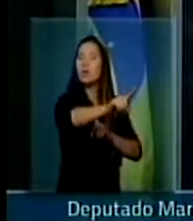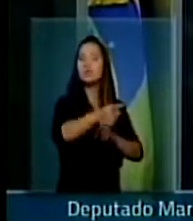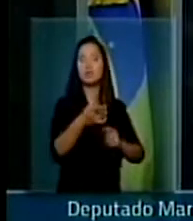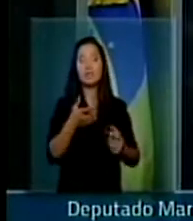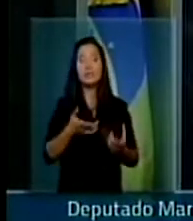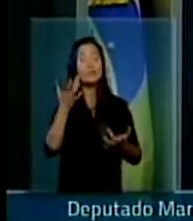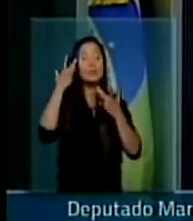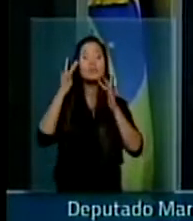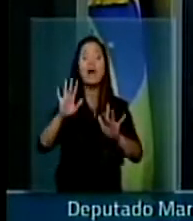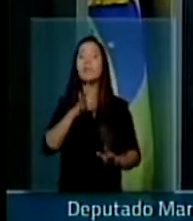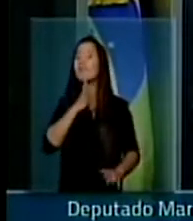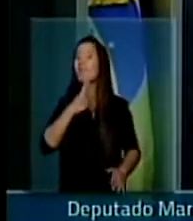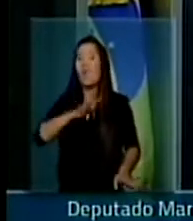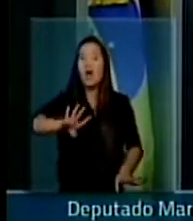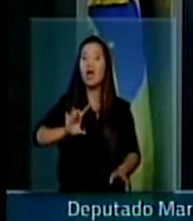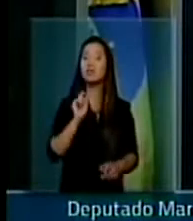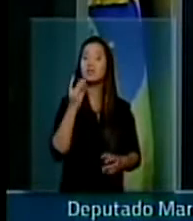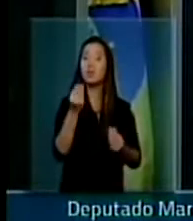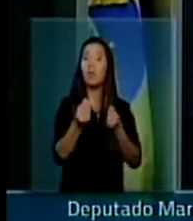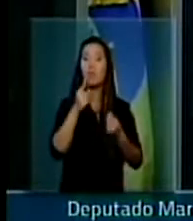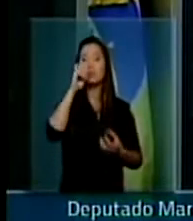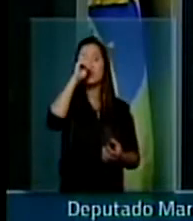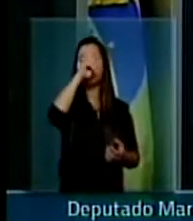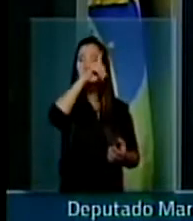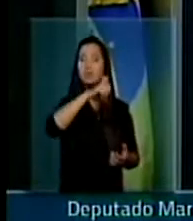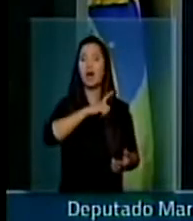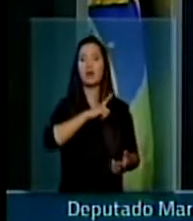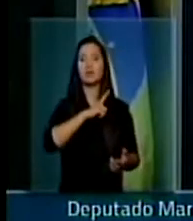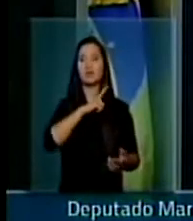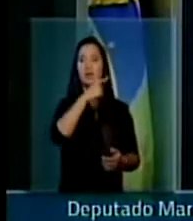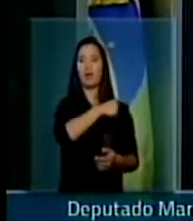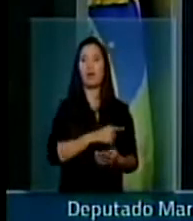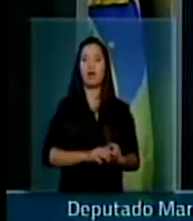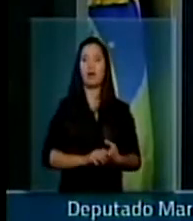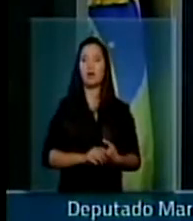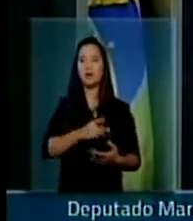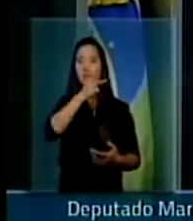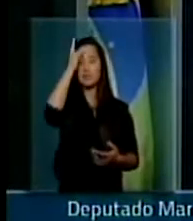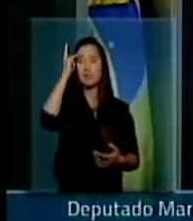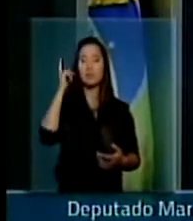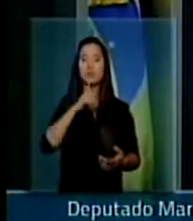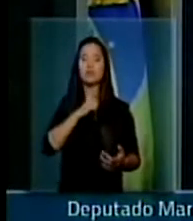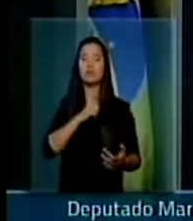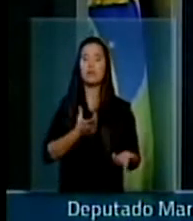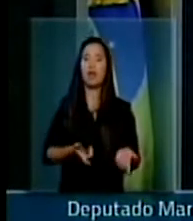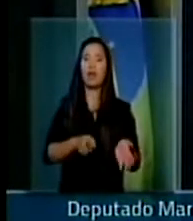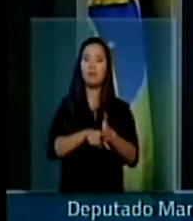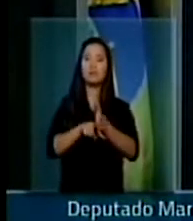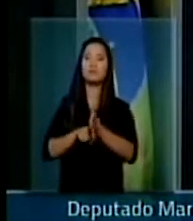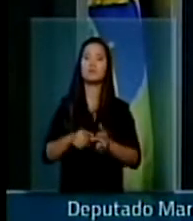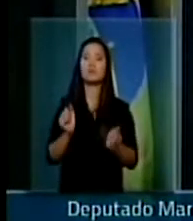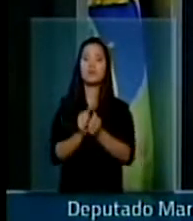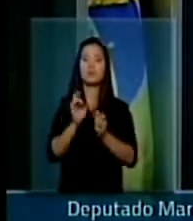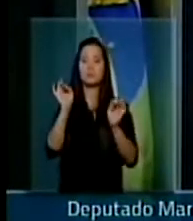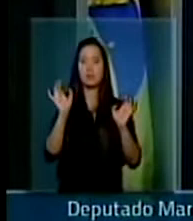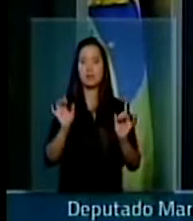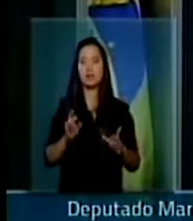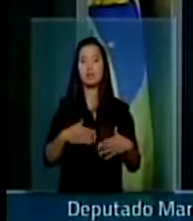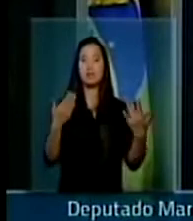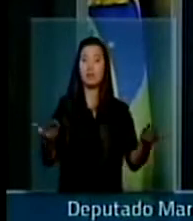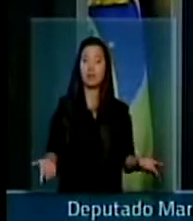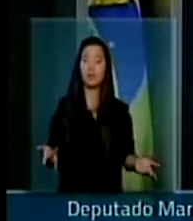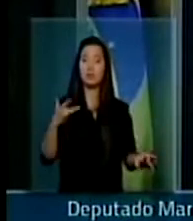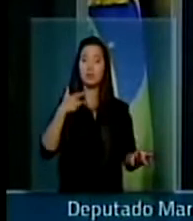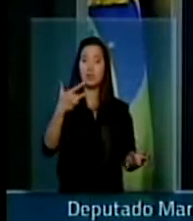as dificuldades tão grandes que as pessoas passam, às vezes até por uma consulta com um especialista. Então a saúde